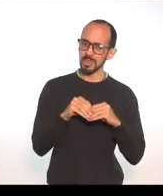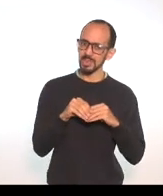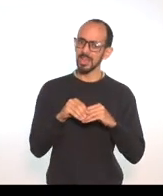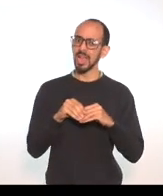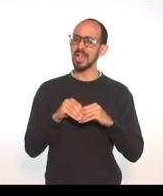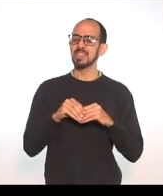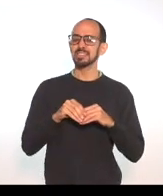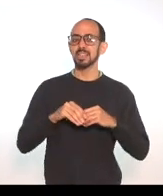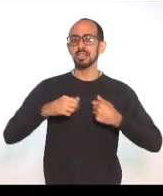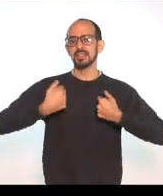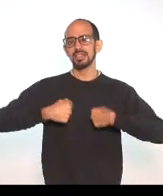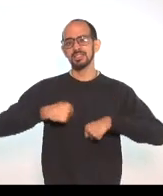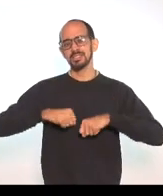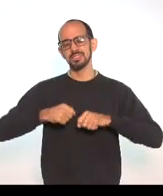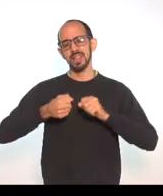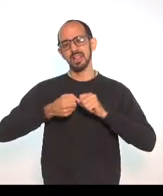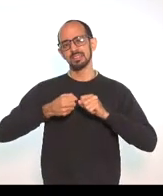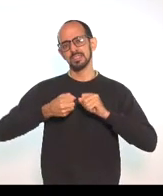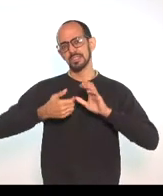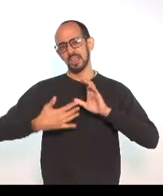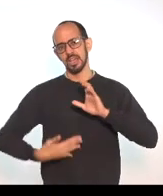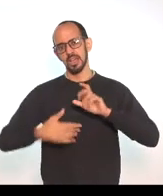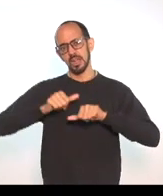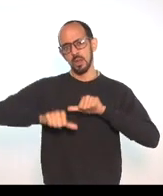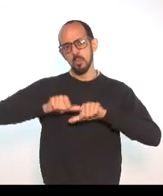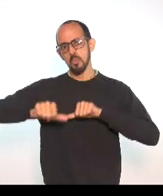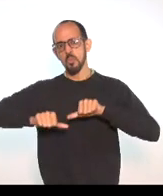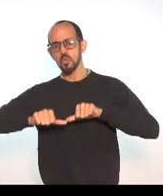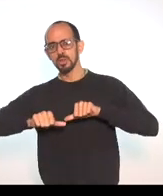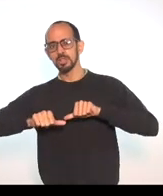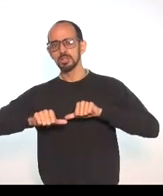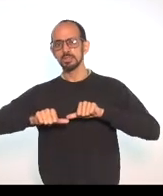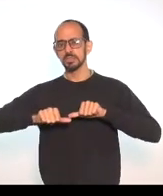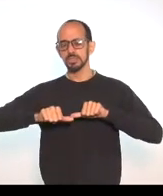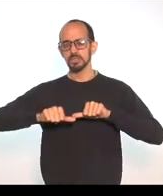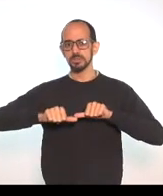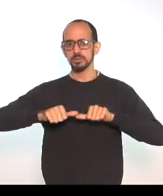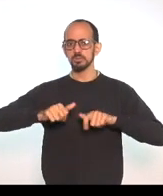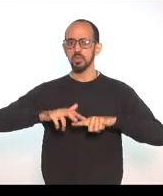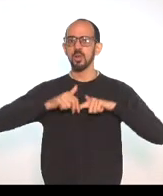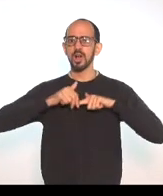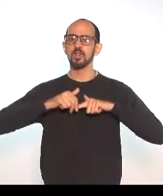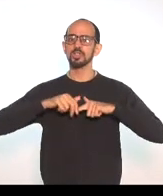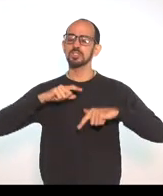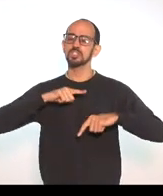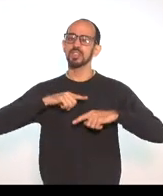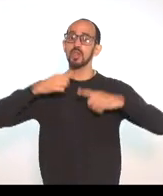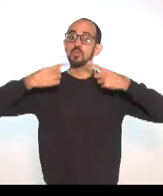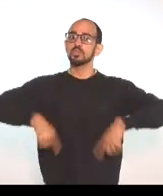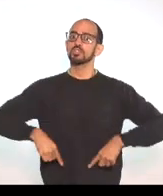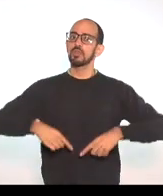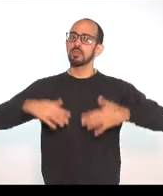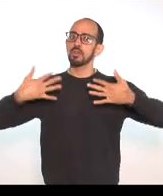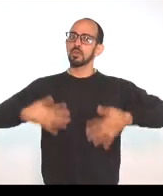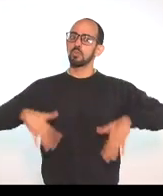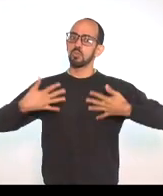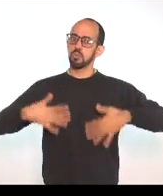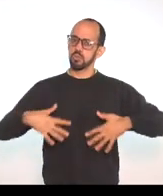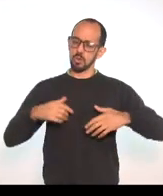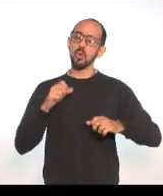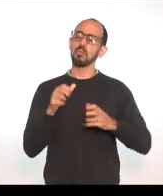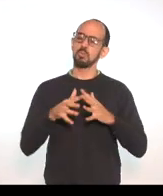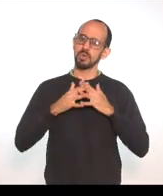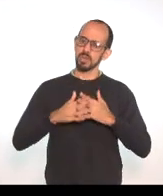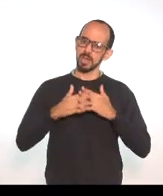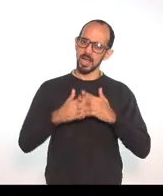Nossa essa essa mudança na medida em que temos diante de nós um Desafio em que a maneira como